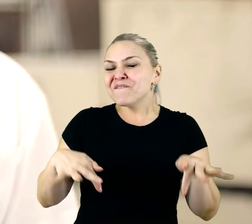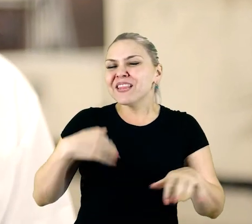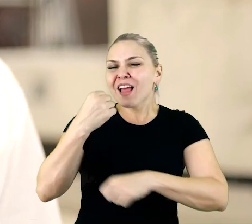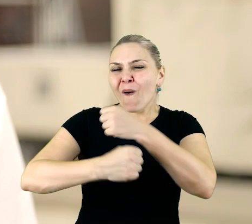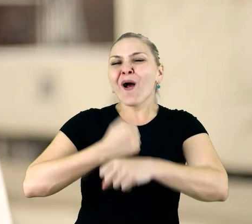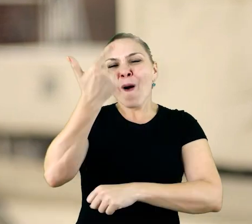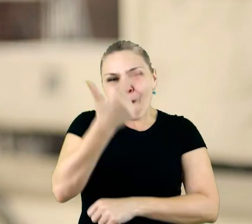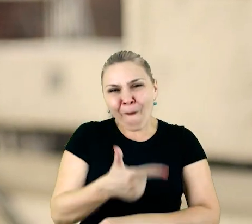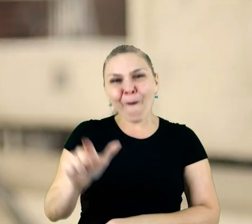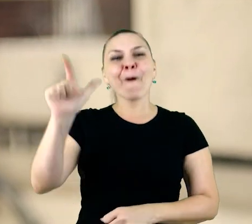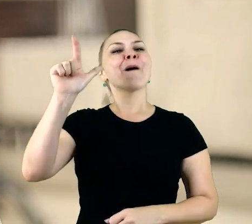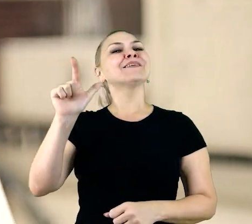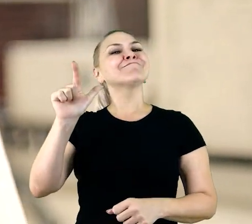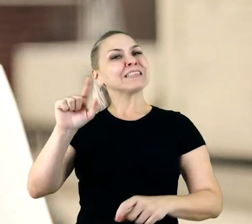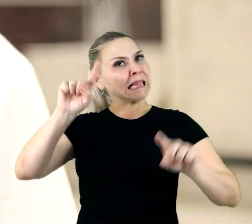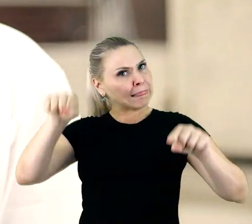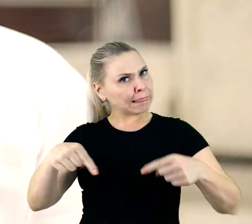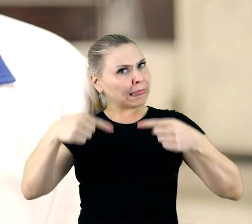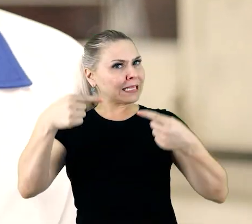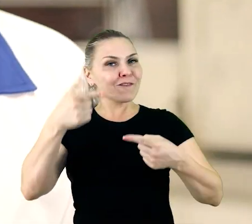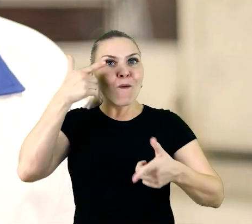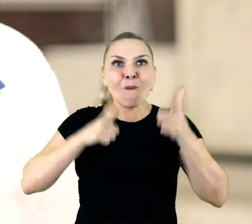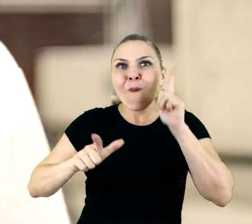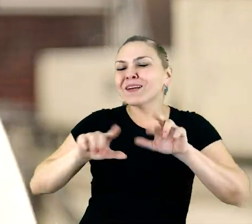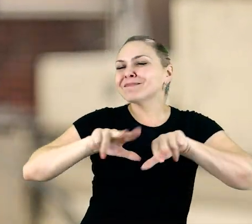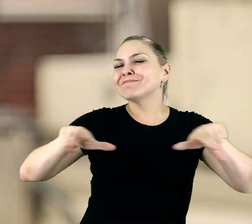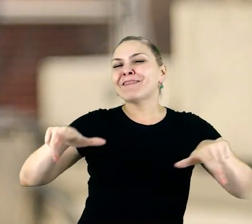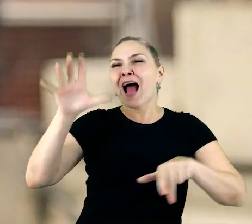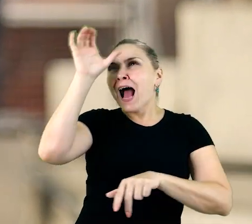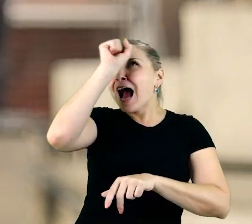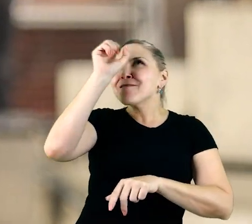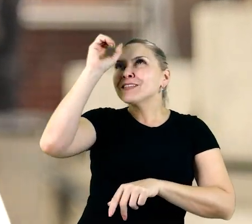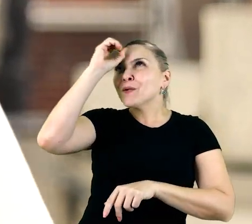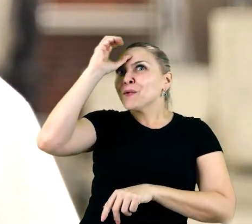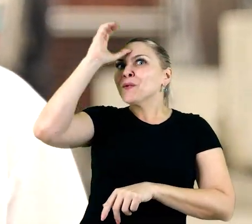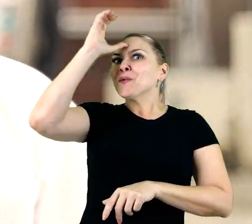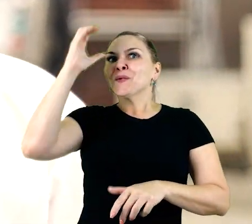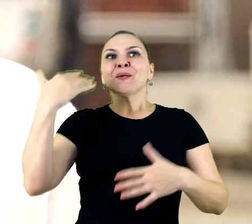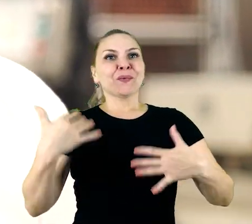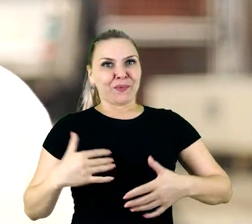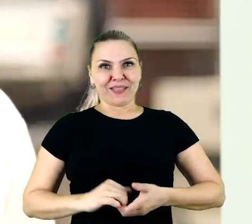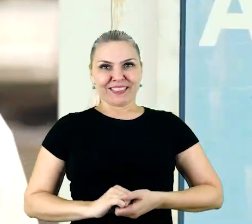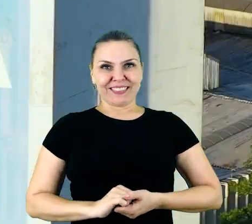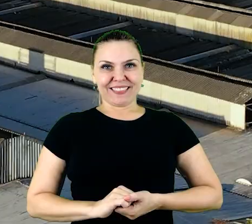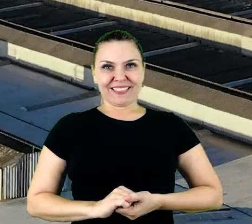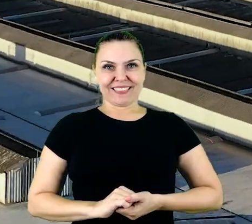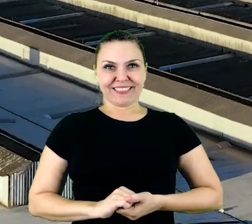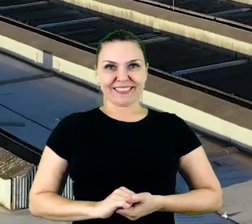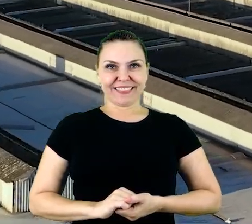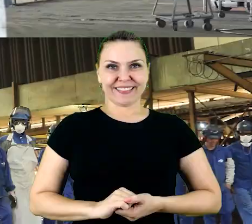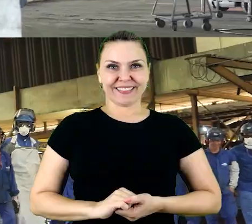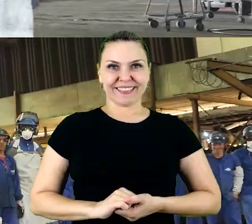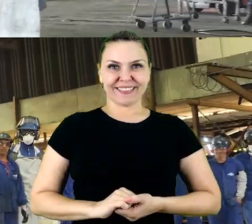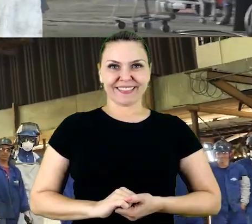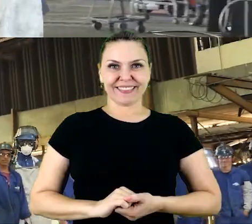Chegamos Ao Final De mais um ano reflete o desafio conquistas e muita aprendizados